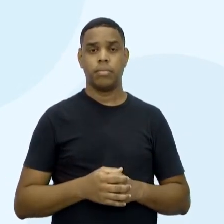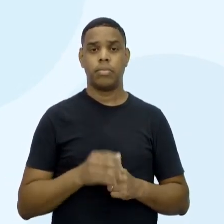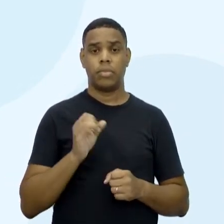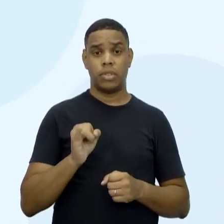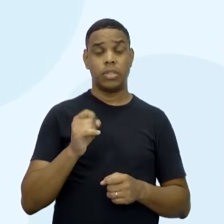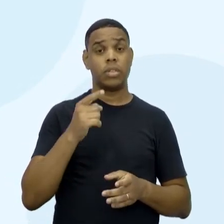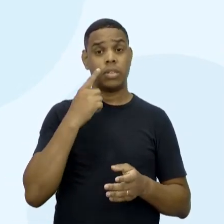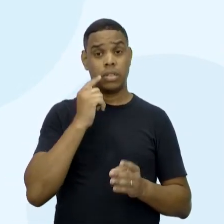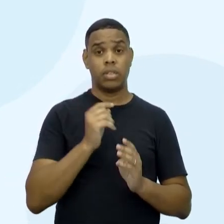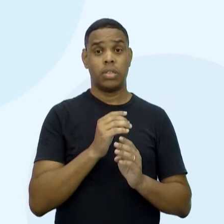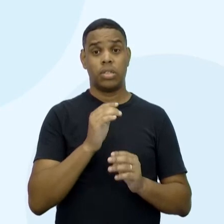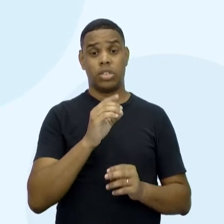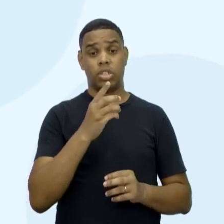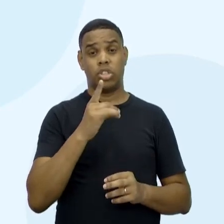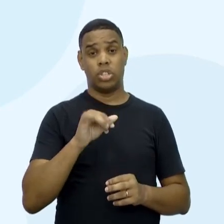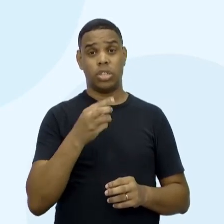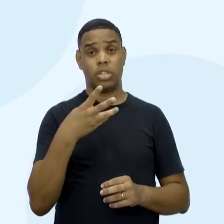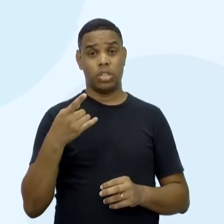receber após